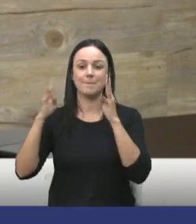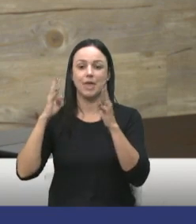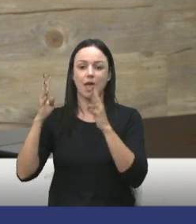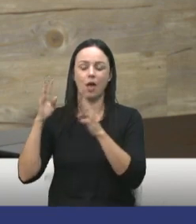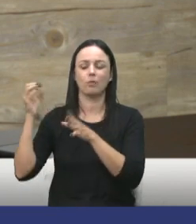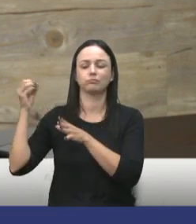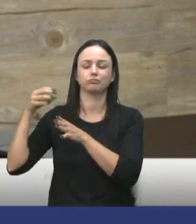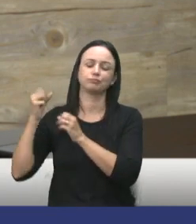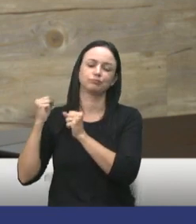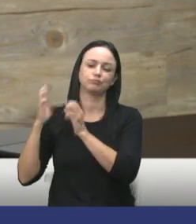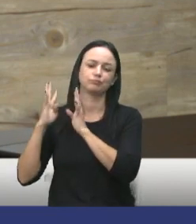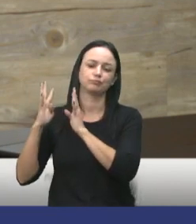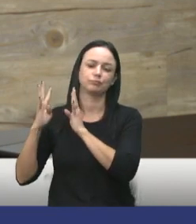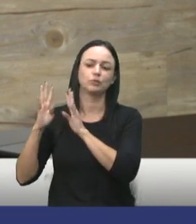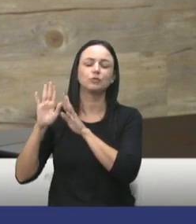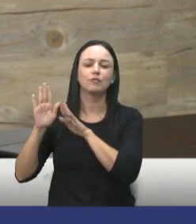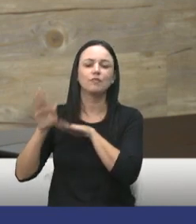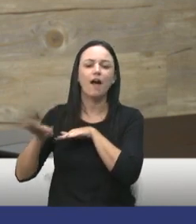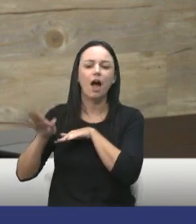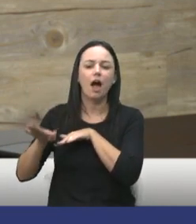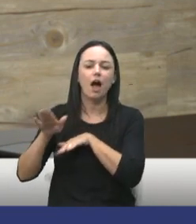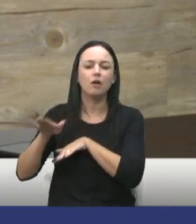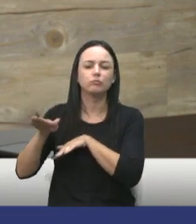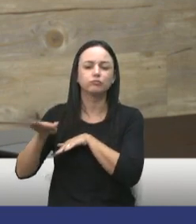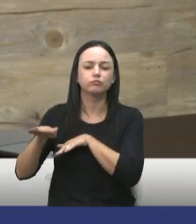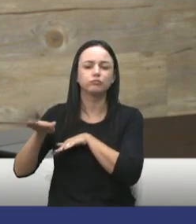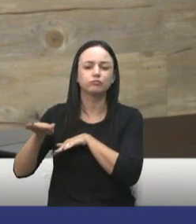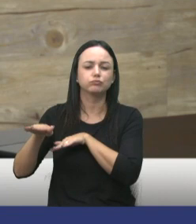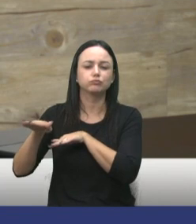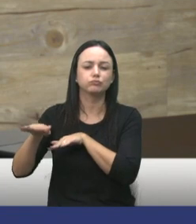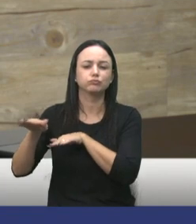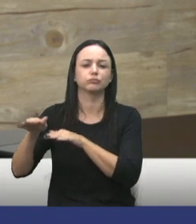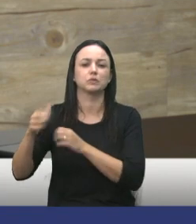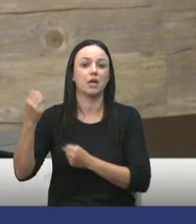Numa velocidade bem baixa, e o pessoal já vem, né,